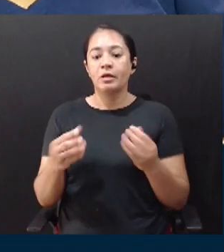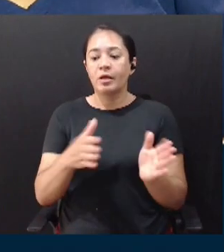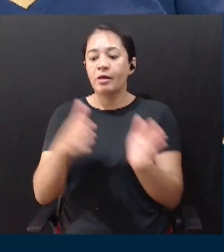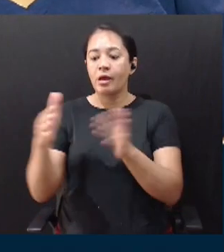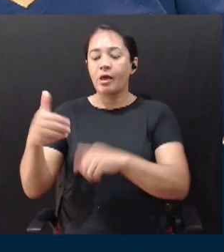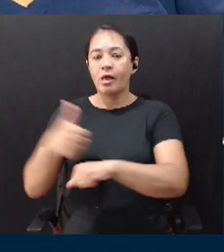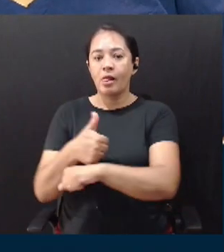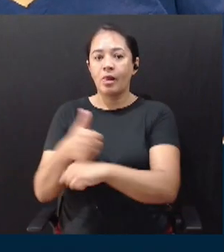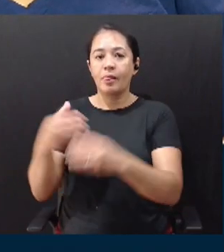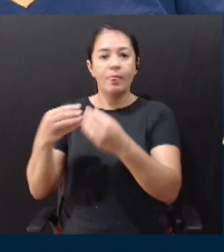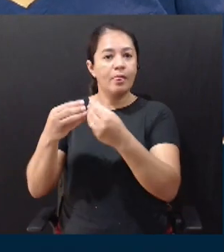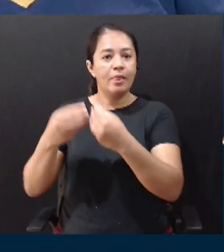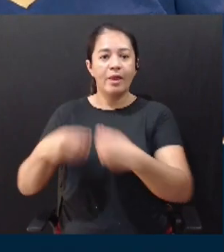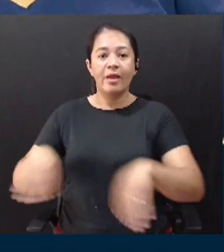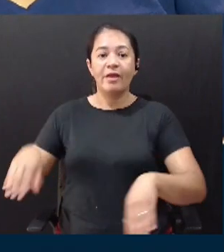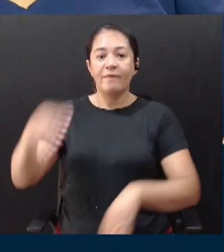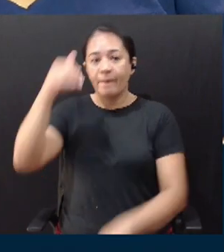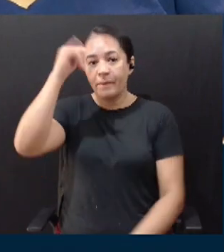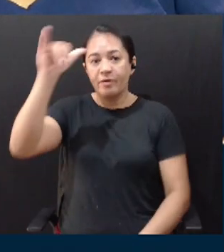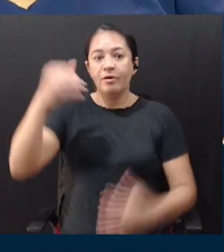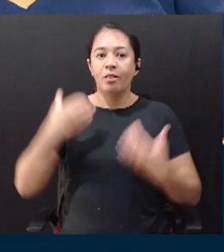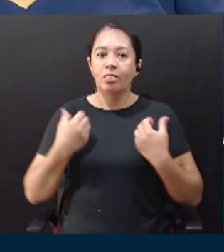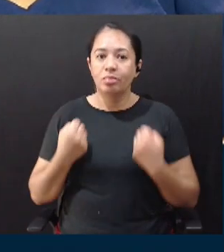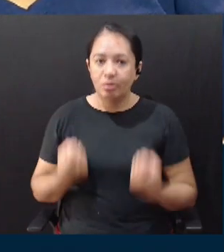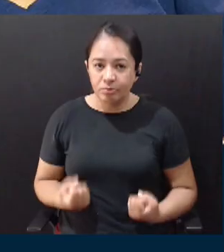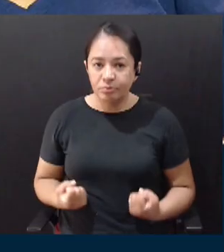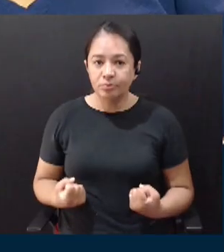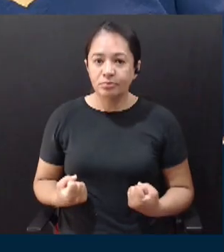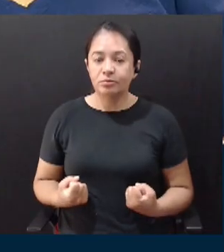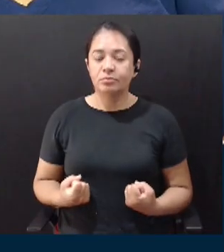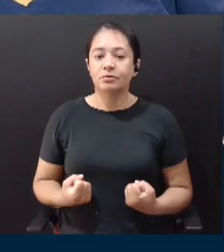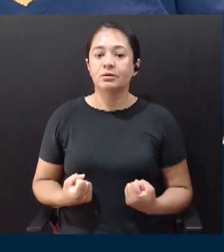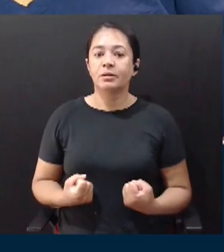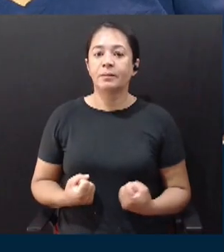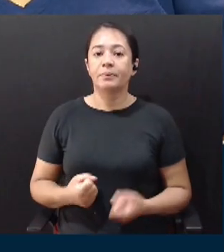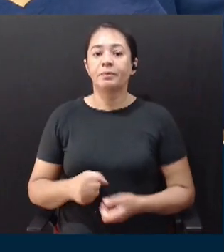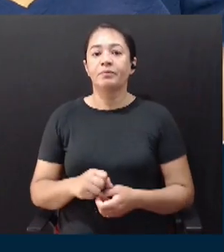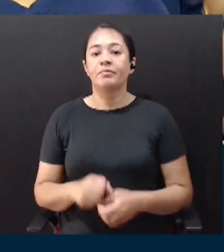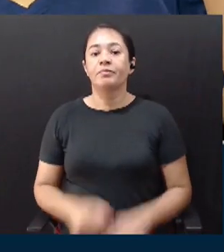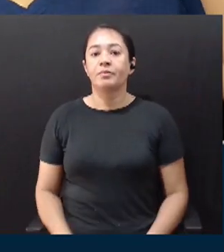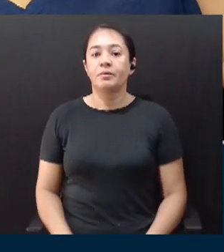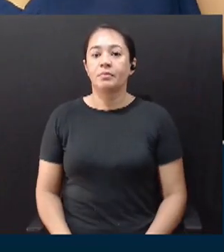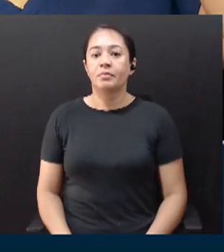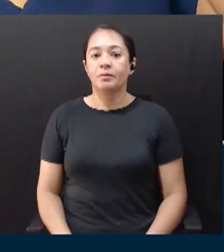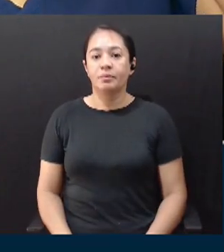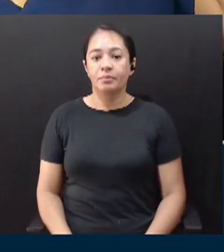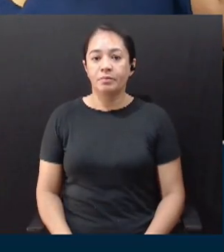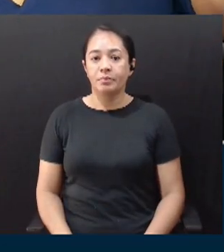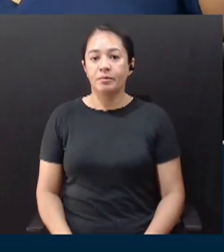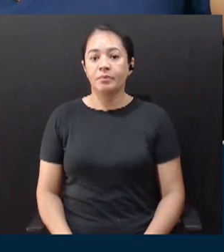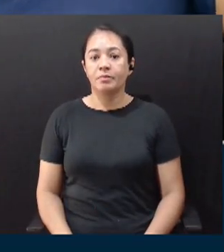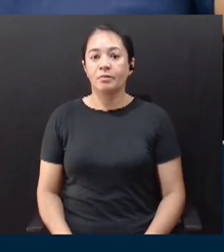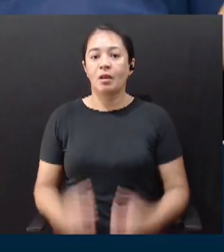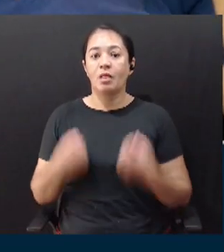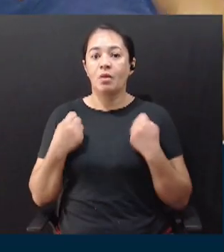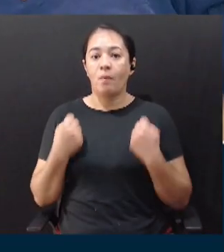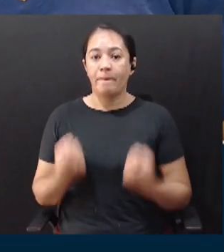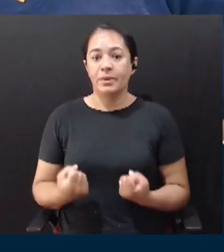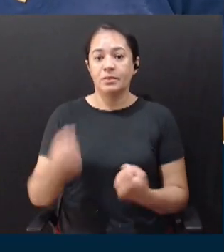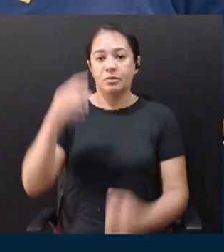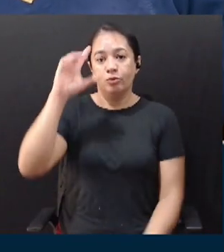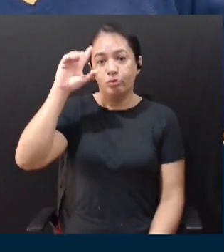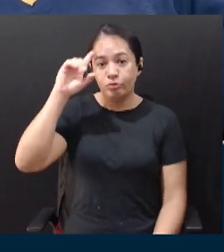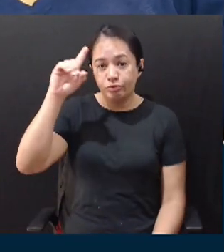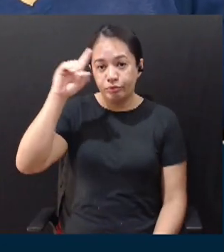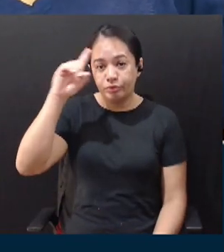acabe sendo um peso tão grande, né? Algo assim, tão pesado no dia a dia, que a